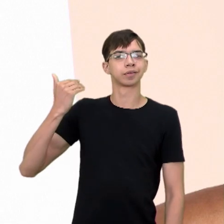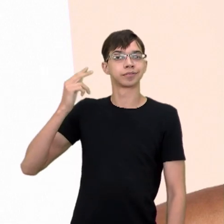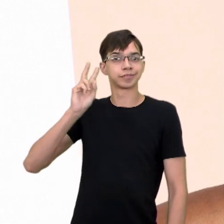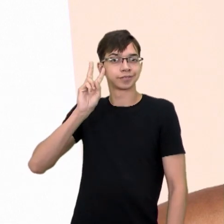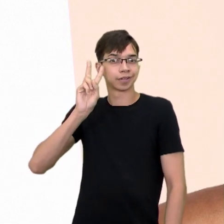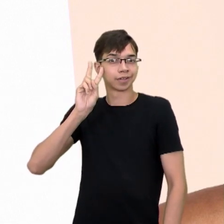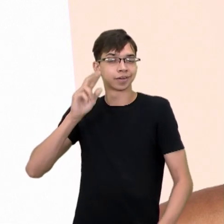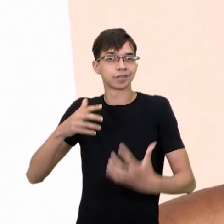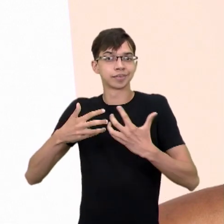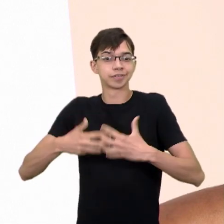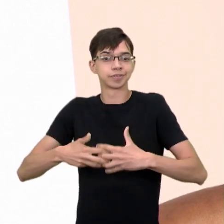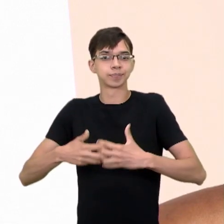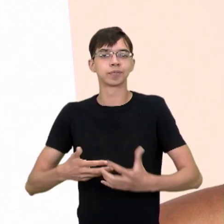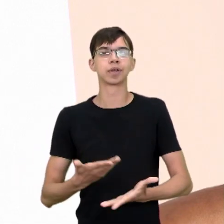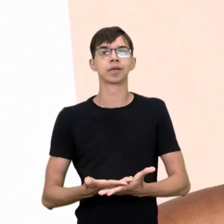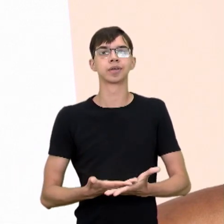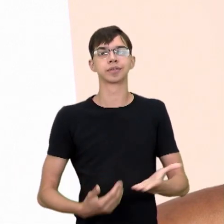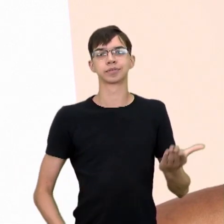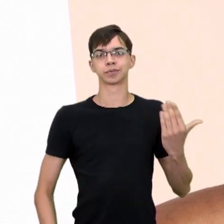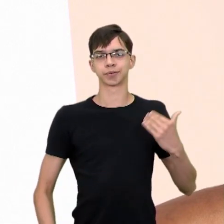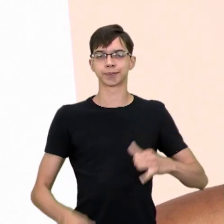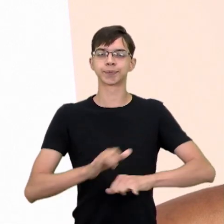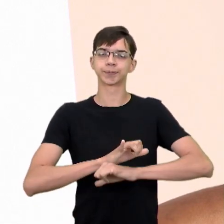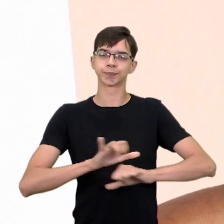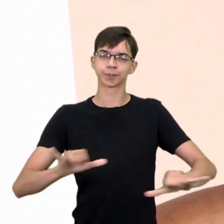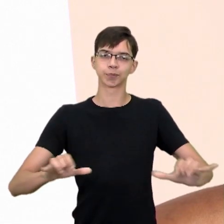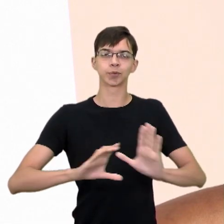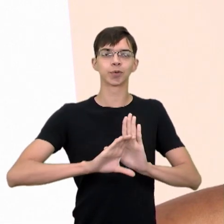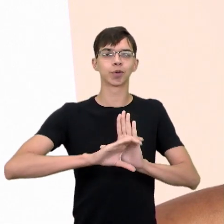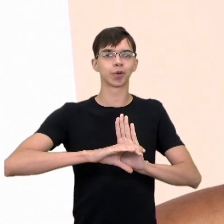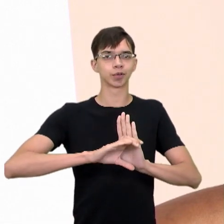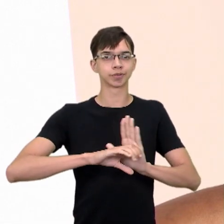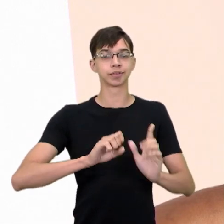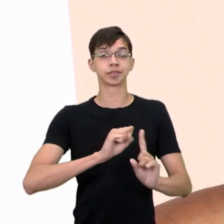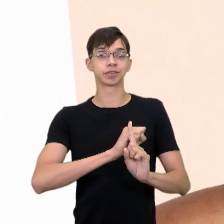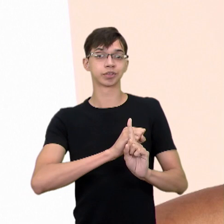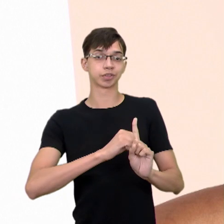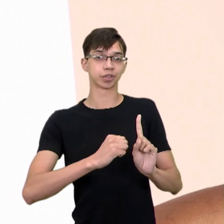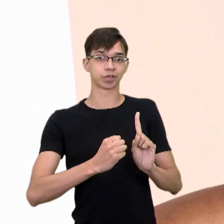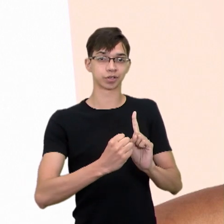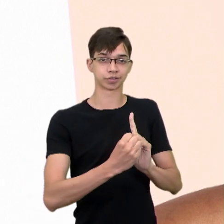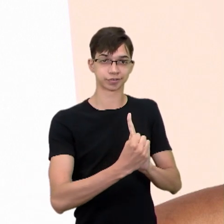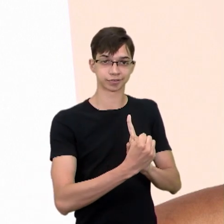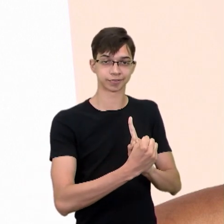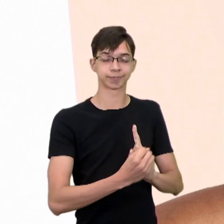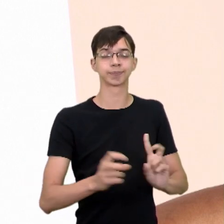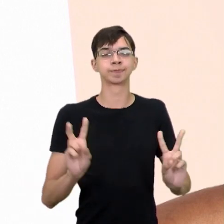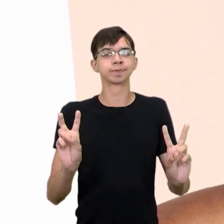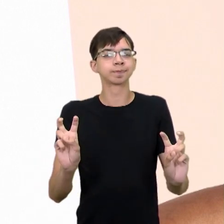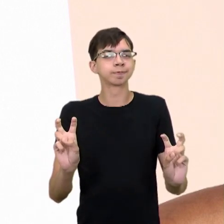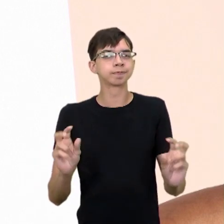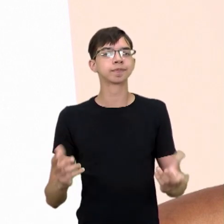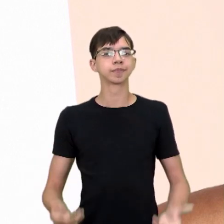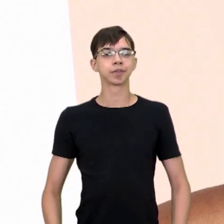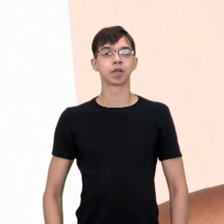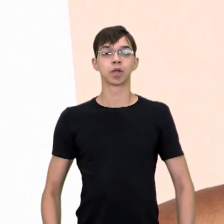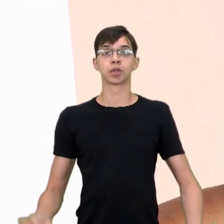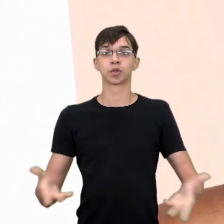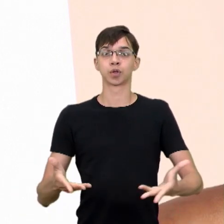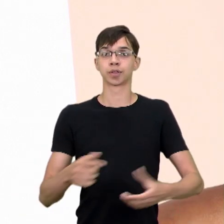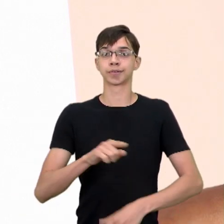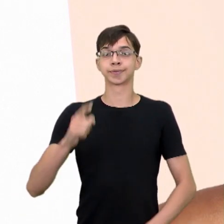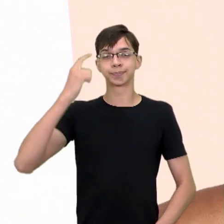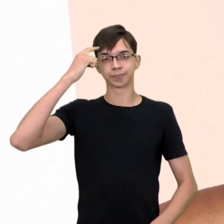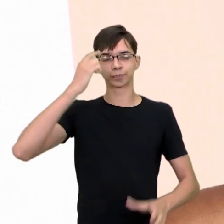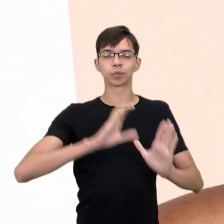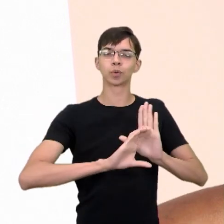aí, discutiu sobre o conceito de socialização e nessa aula a gente vai pensar sobre o conceito de identidade. E aí é importante,